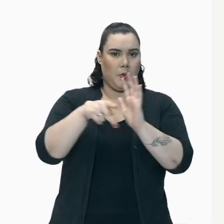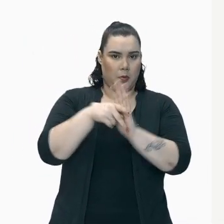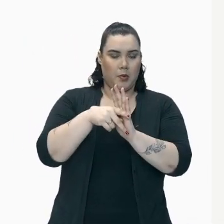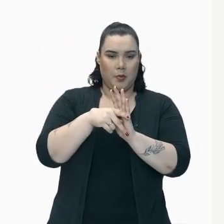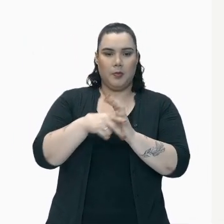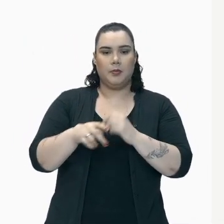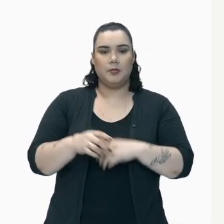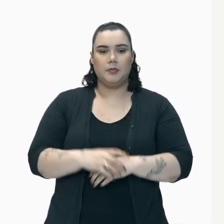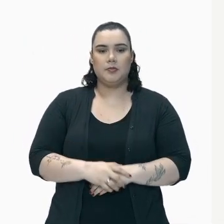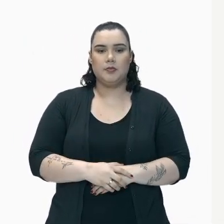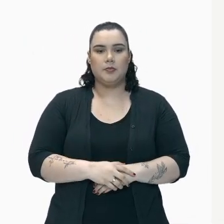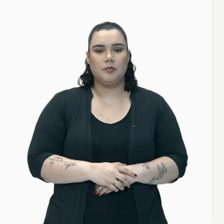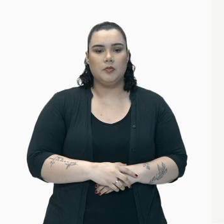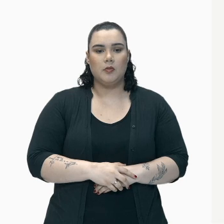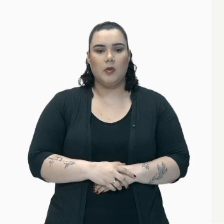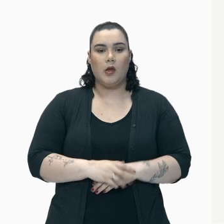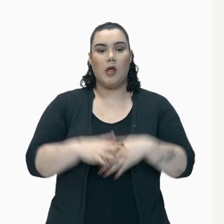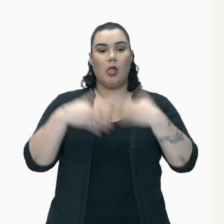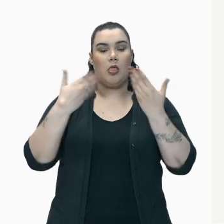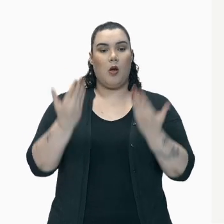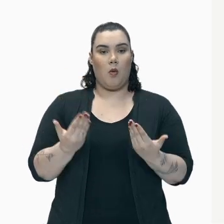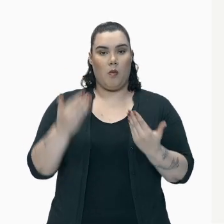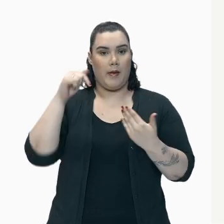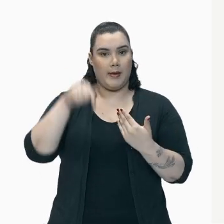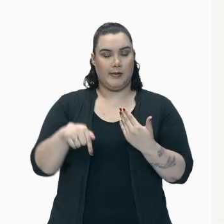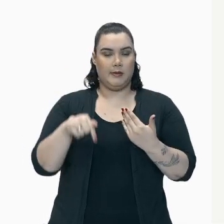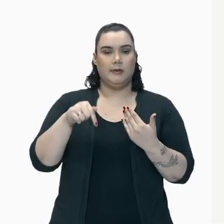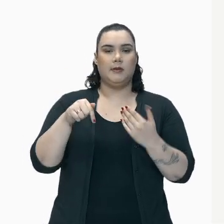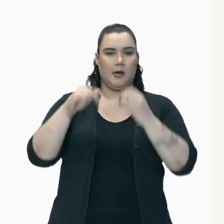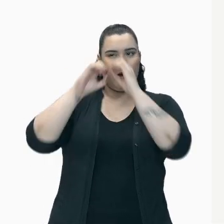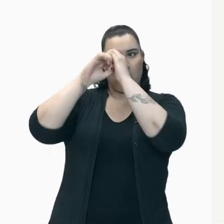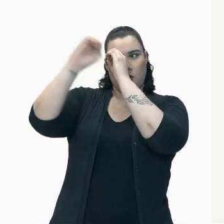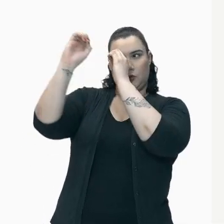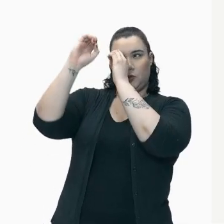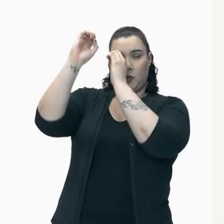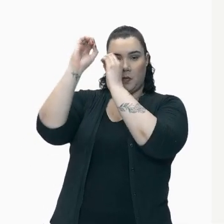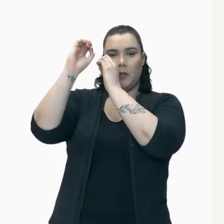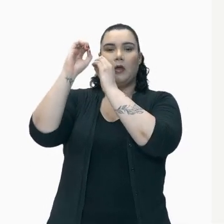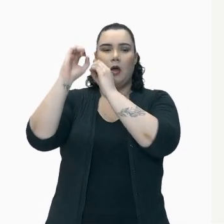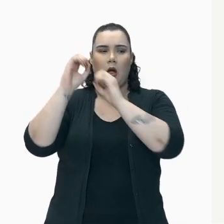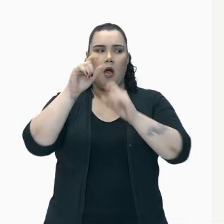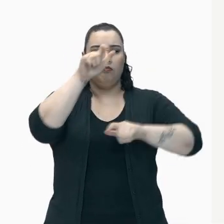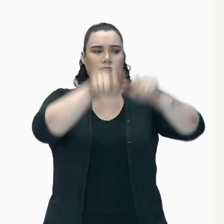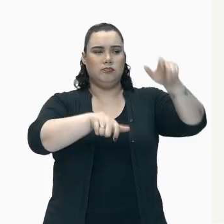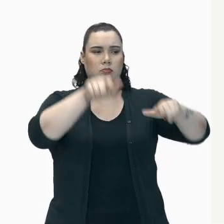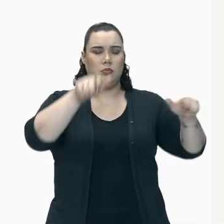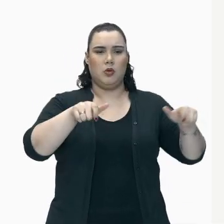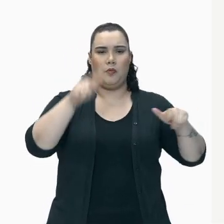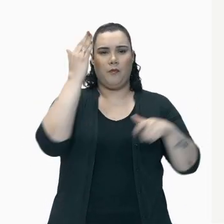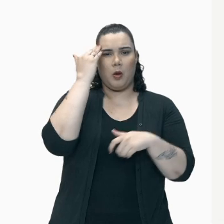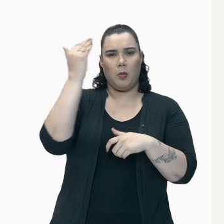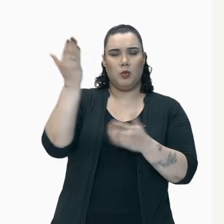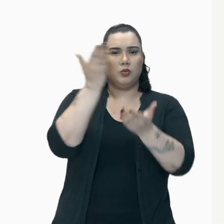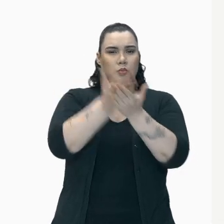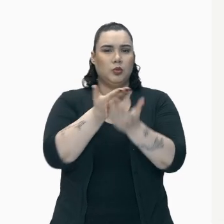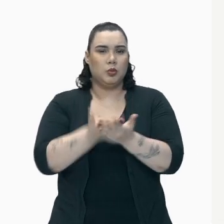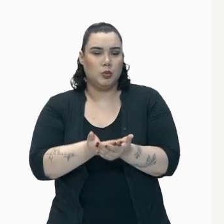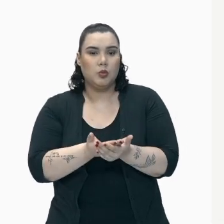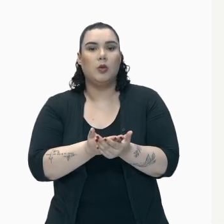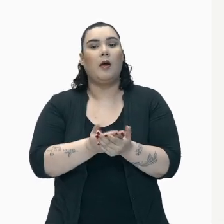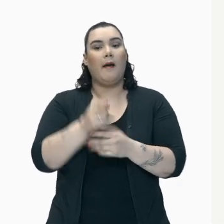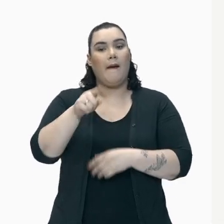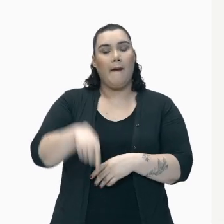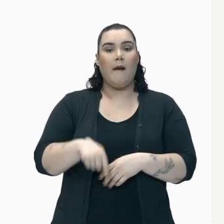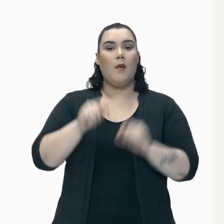ocorrem. A astronomia é considerada por muitos estudiosos uma das mais antigas das